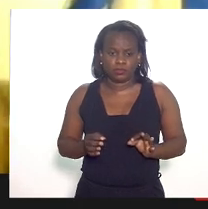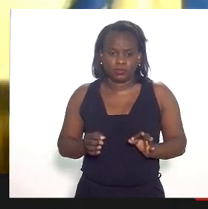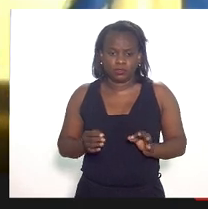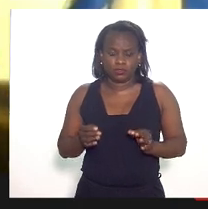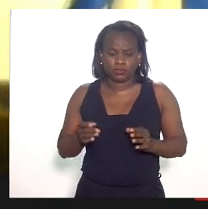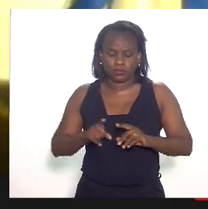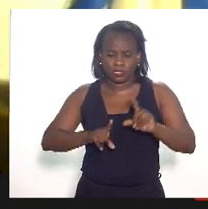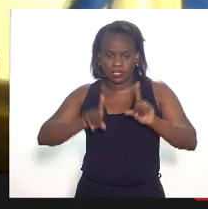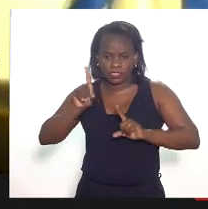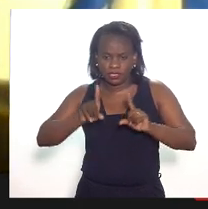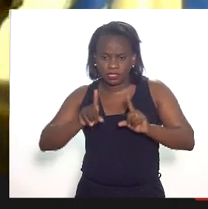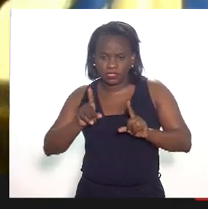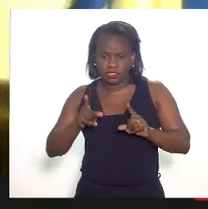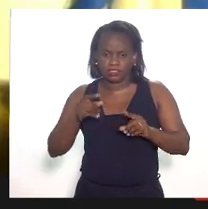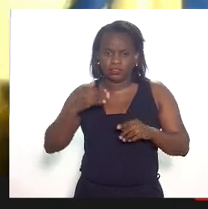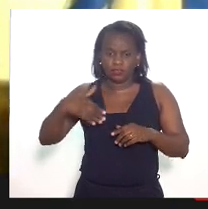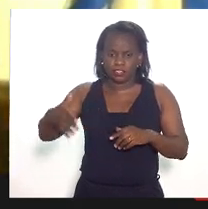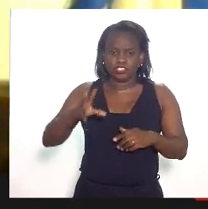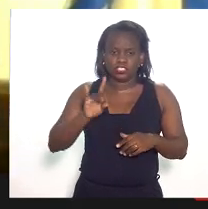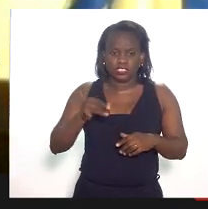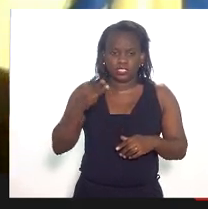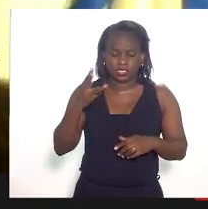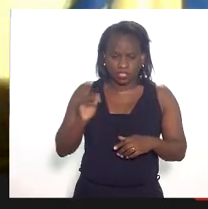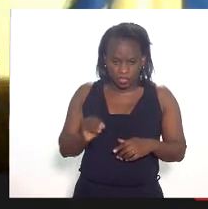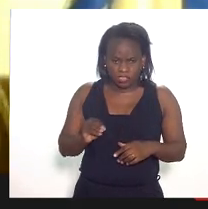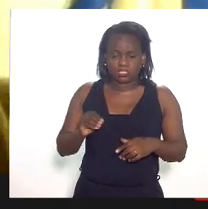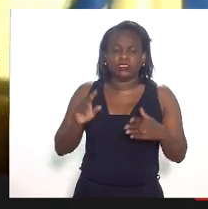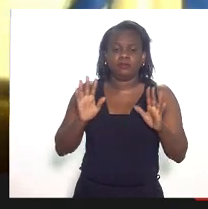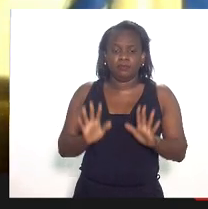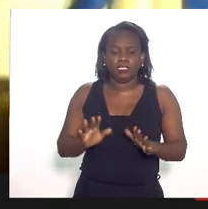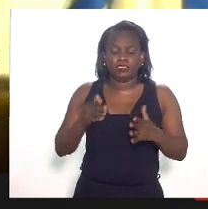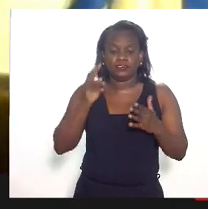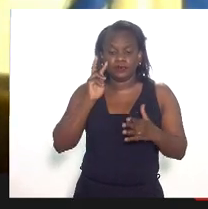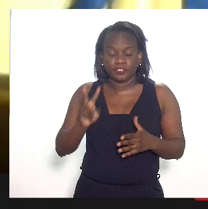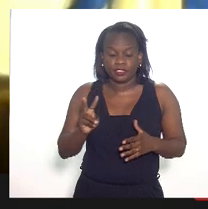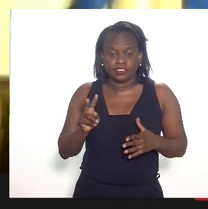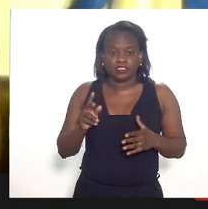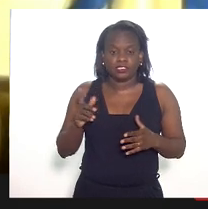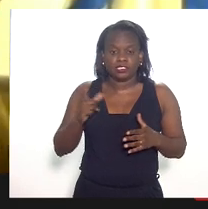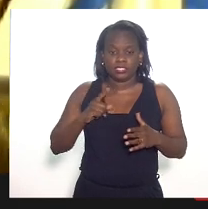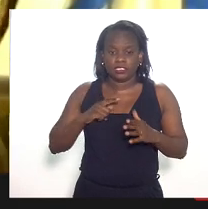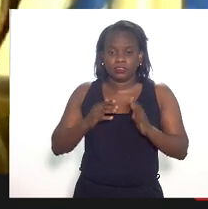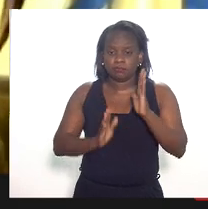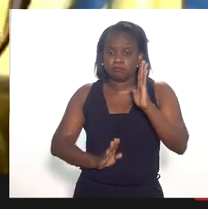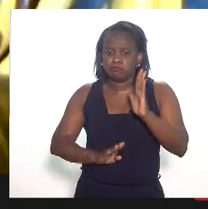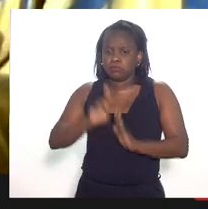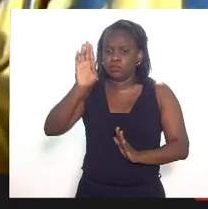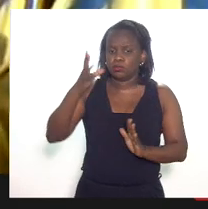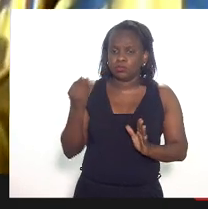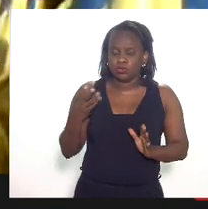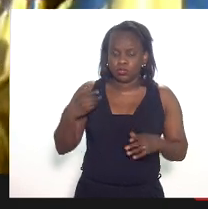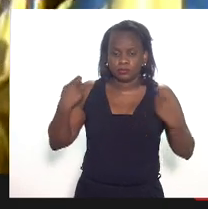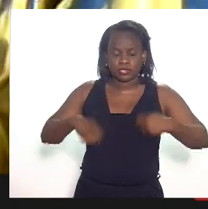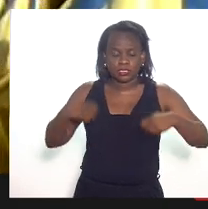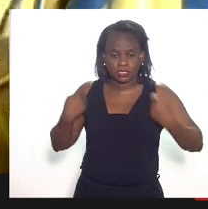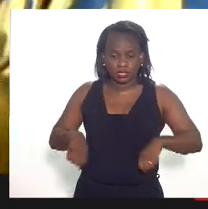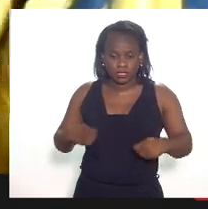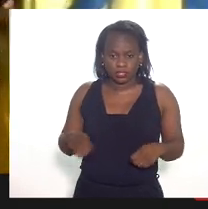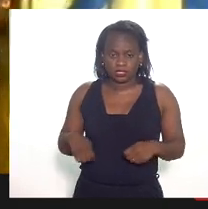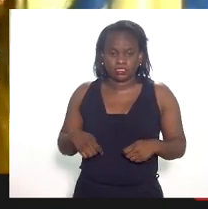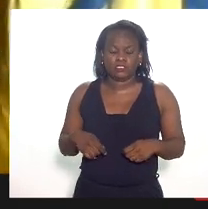licitatório que vai ocorrer no próximo dia 30. Acontece que, diante, né, do aumento da demanda